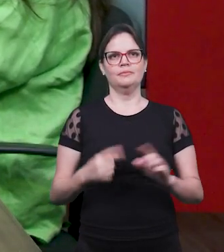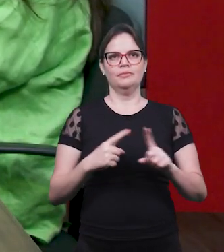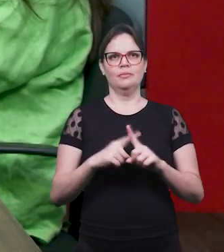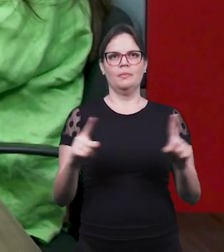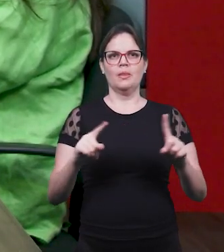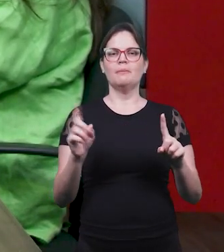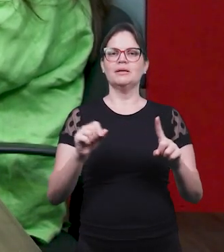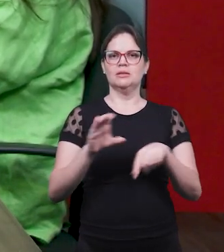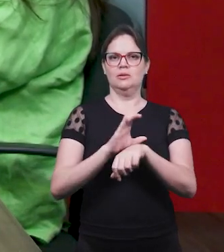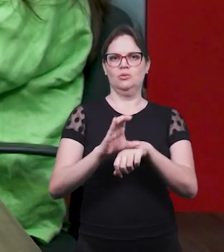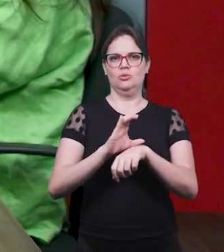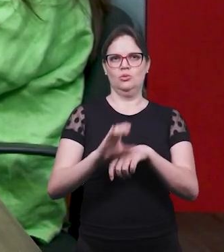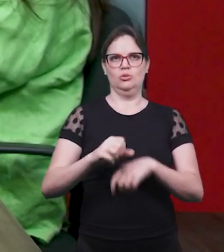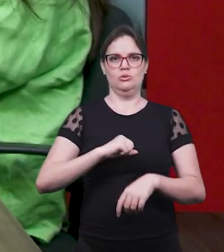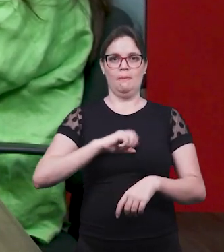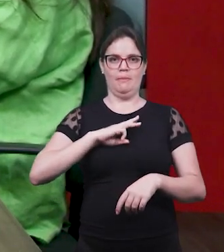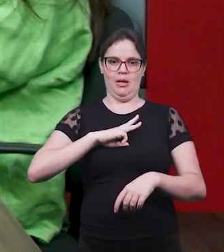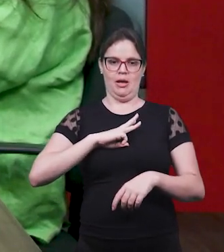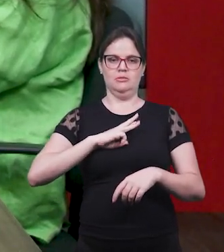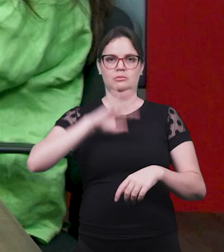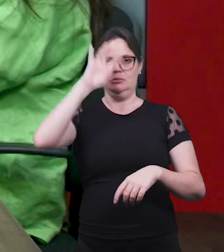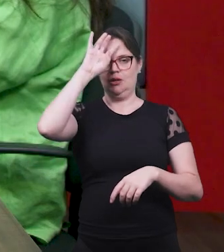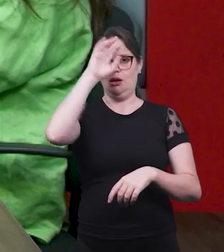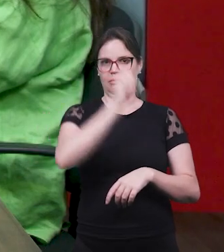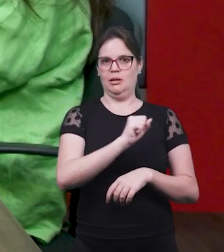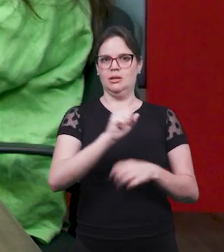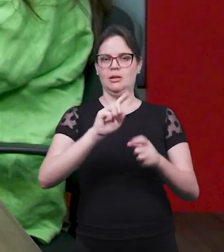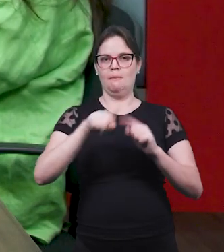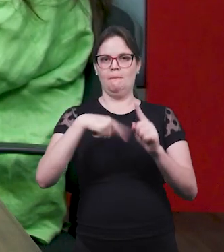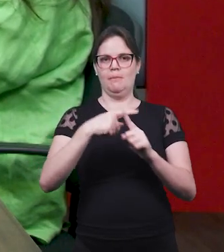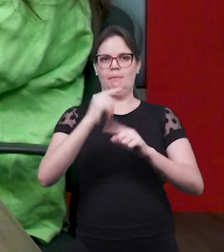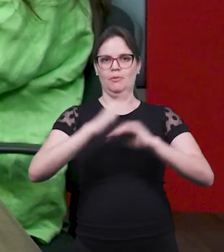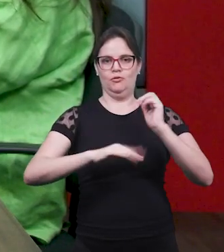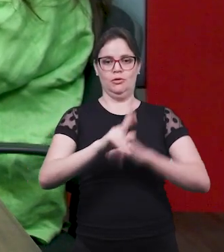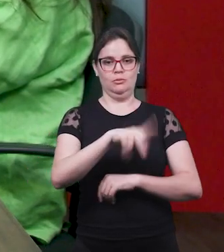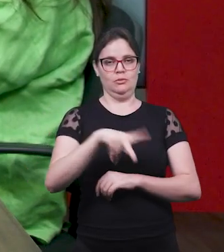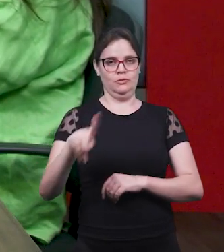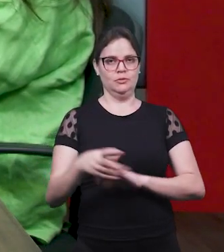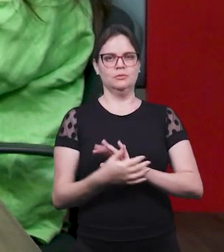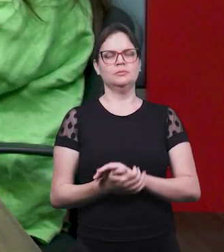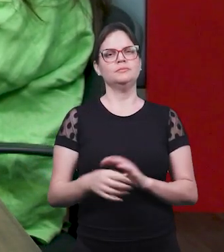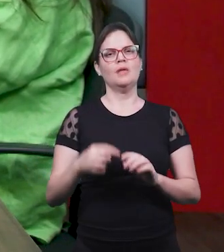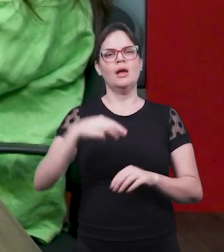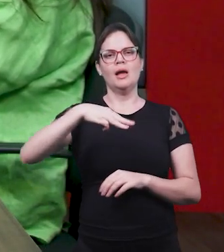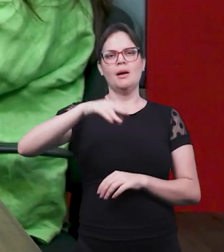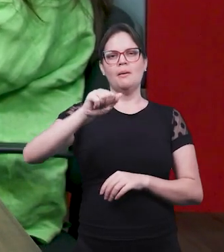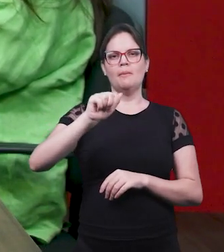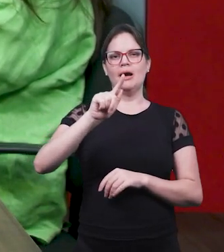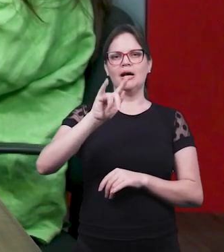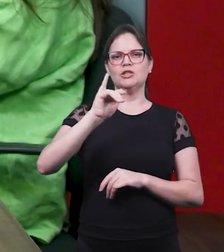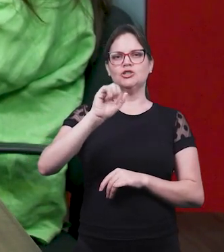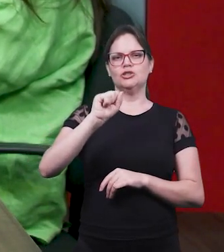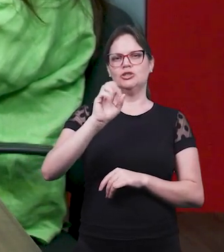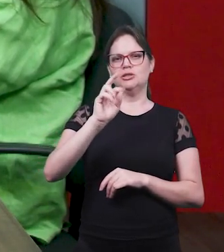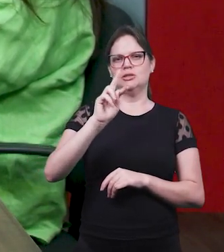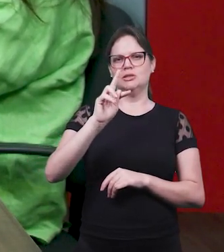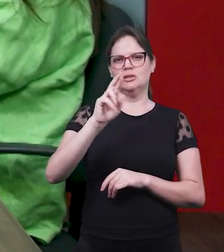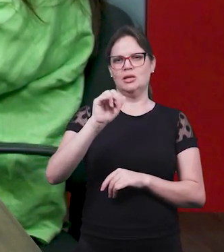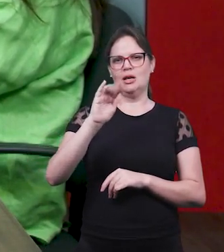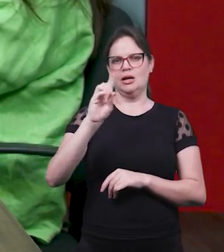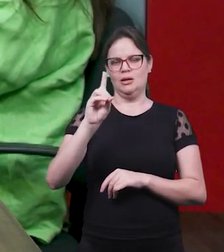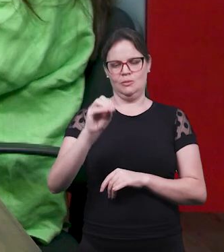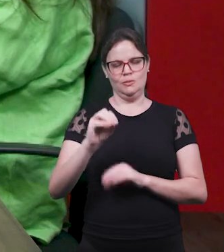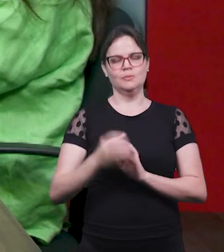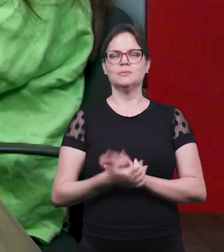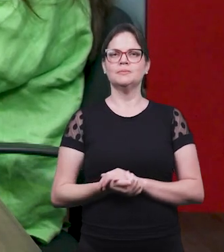curso de nível médio, né? É um curso de nível médio. E na época eu acho que o nível médio também era o nome de científico,